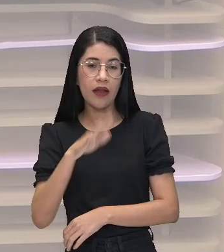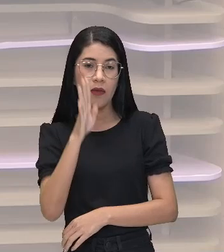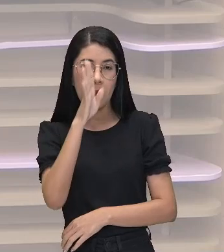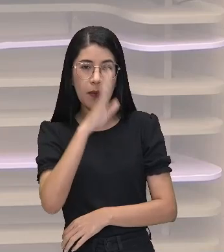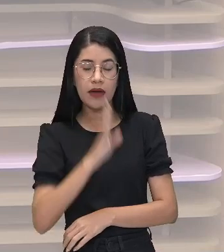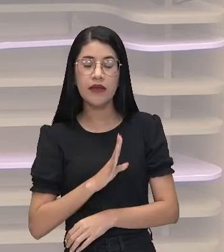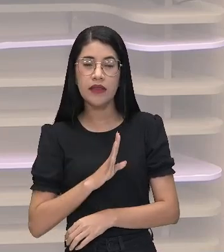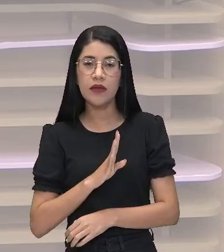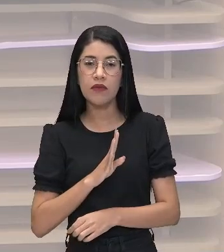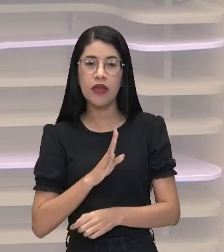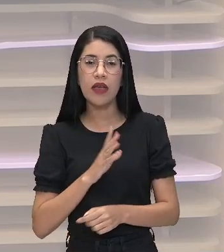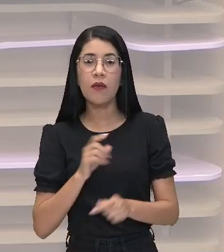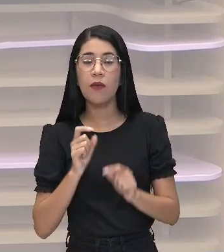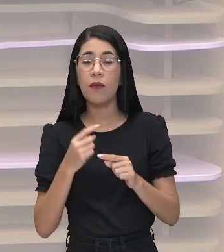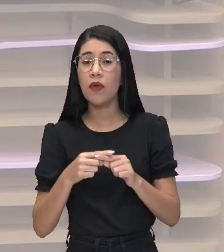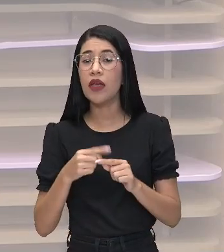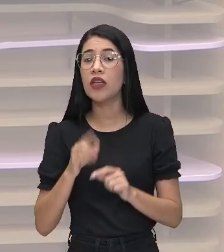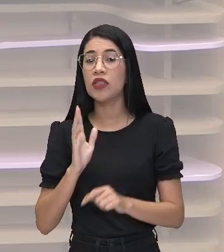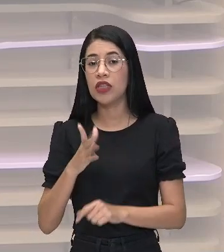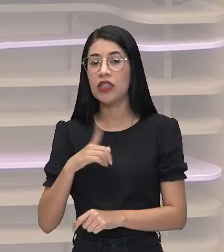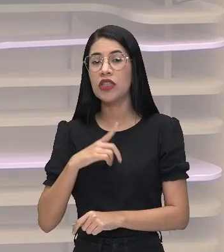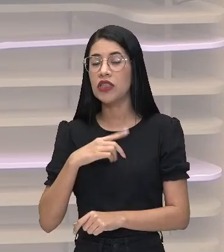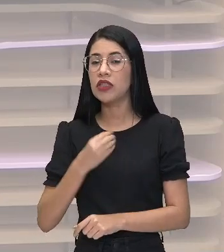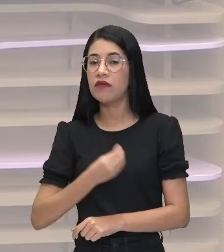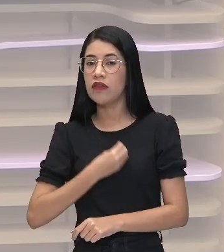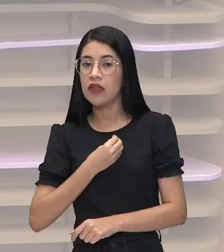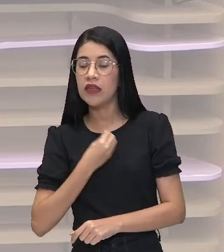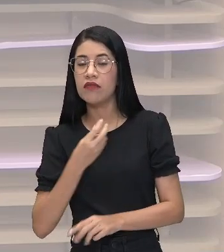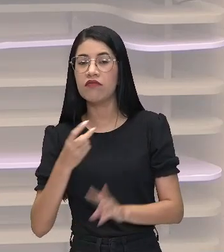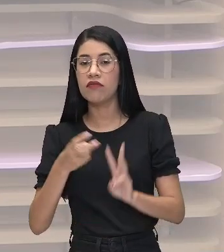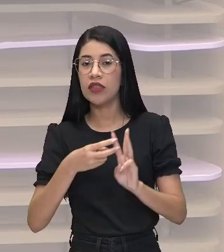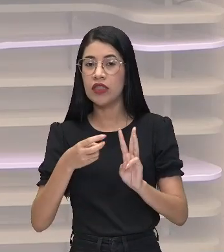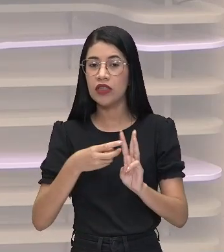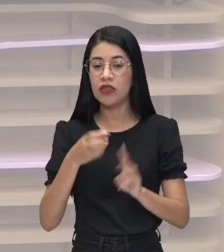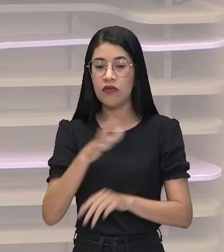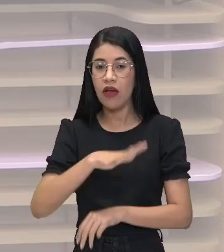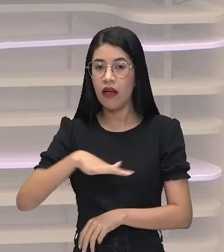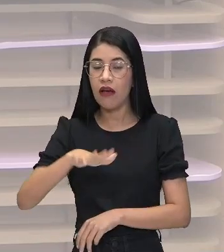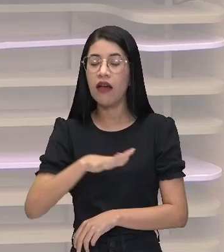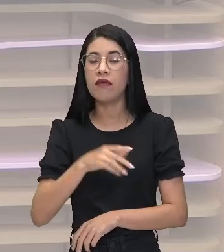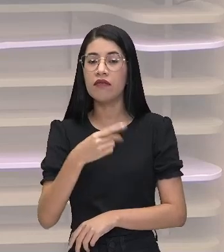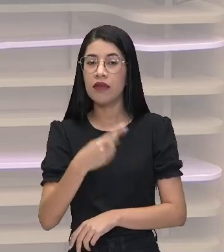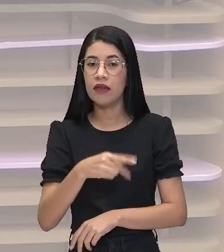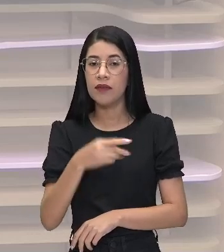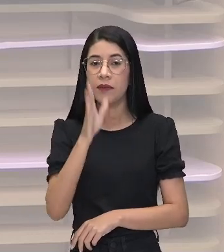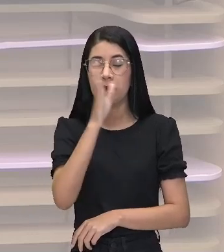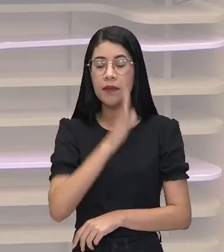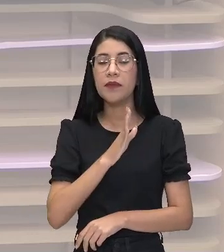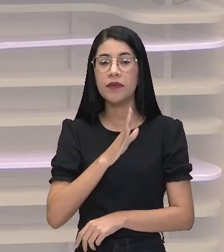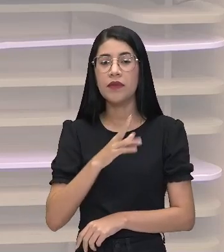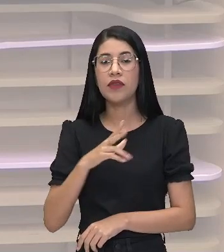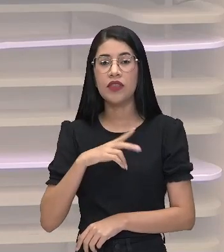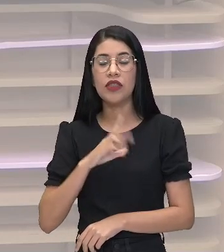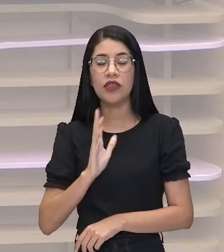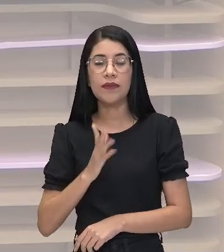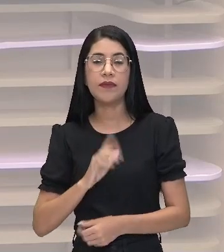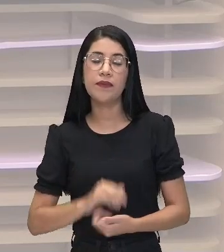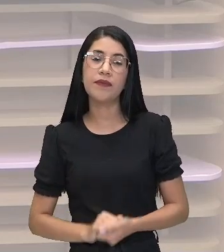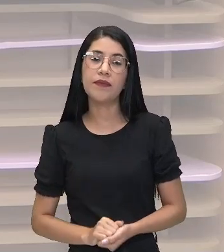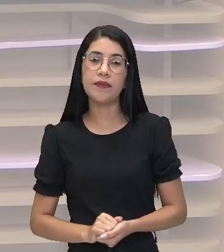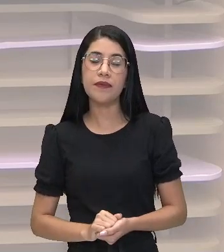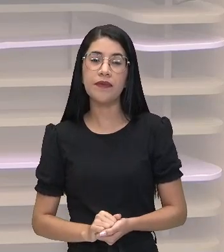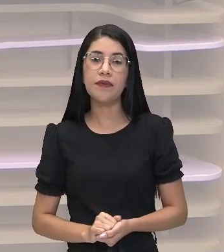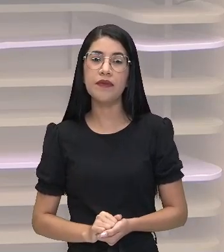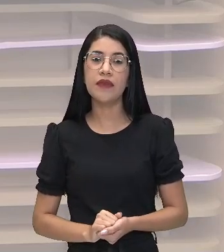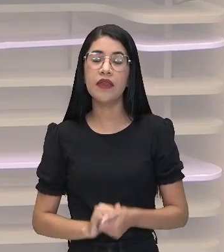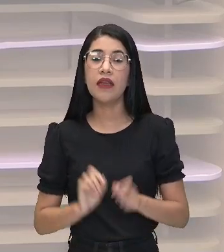pois essas terras elas já eram ocupadas pelos povos indígenas, tá bom, gente? A gente já tinha aqui os povos nativos. E aí o